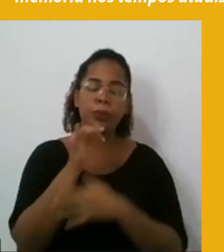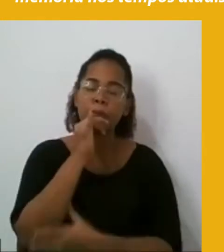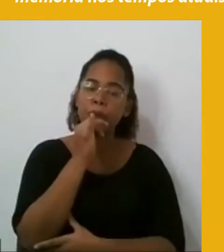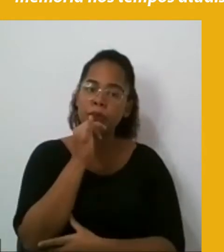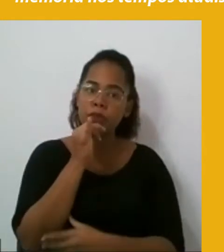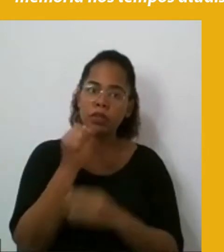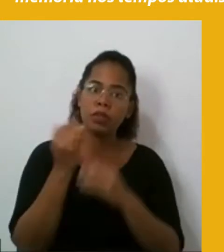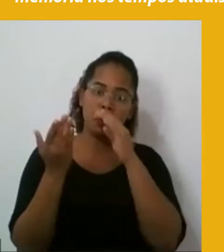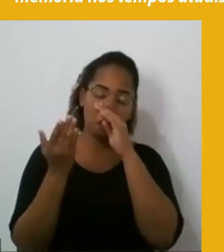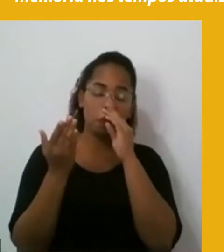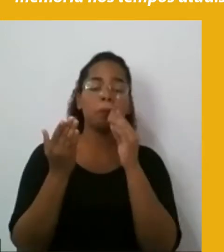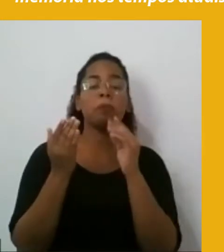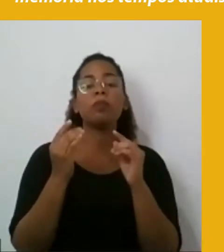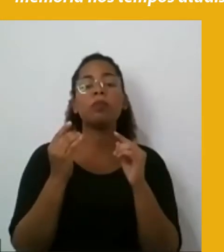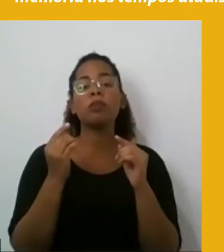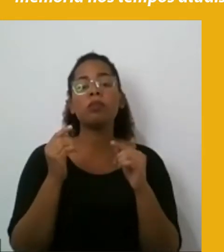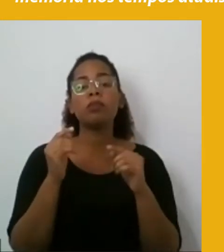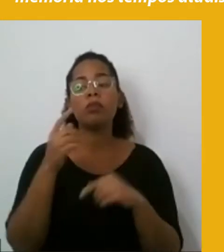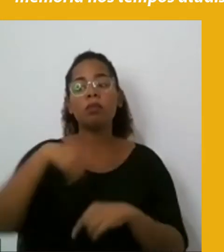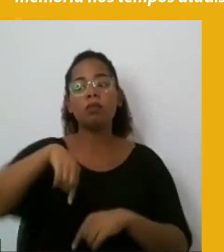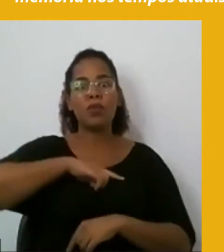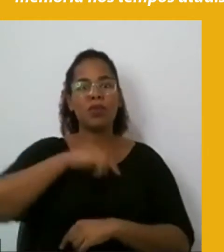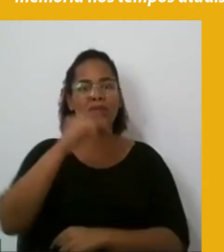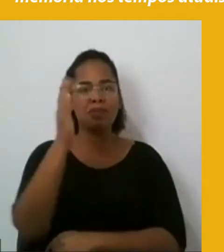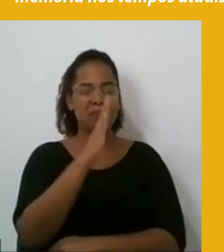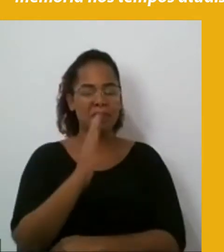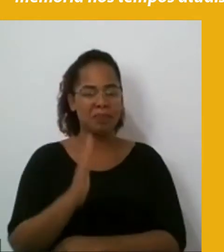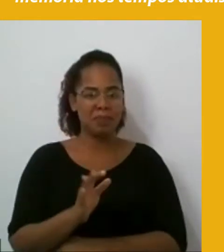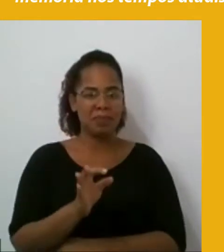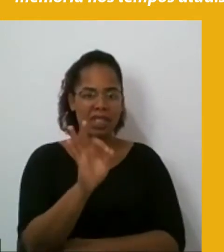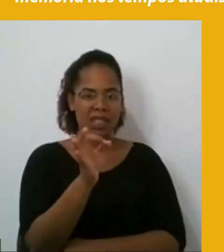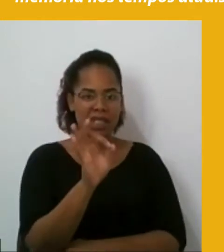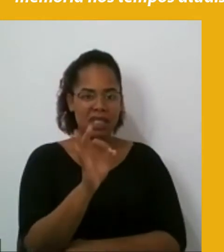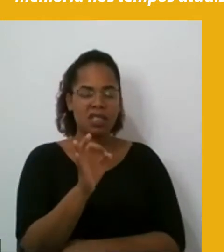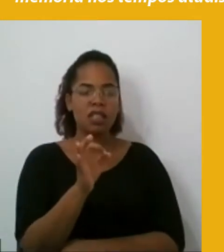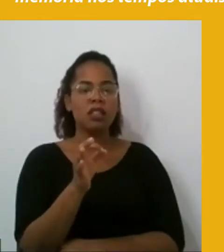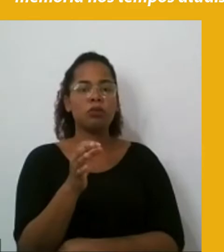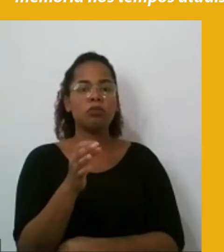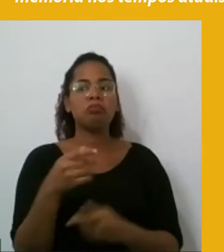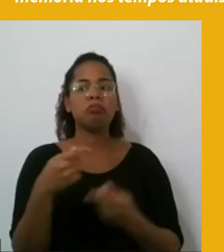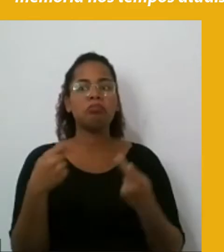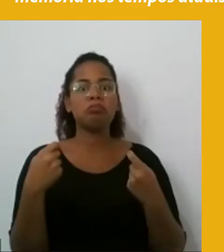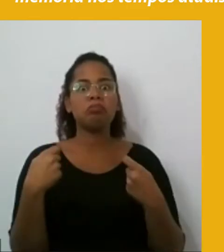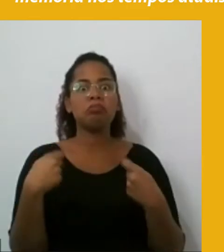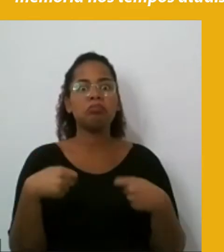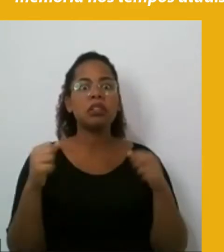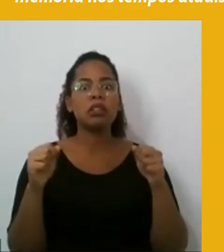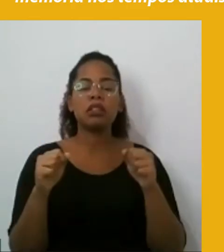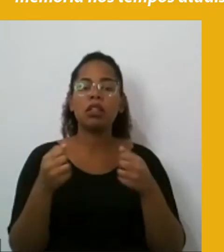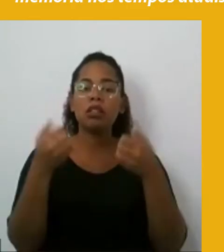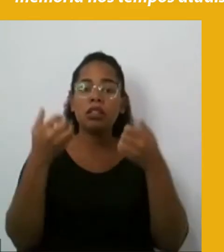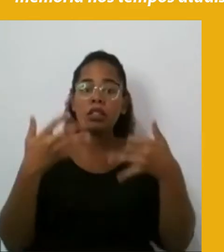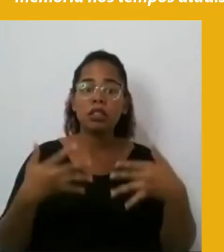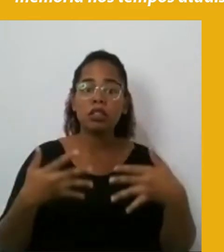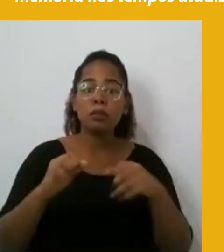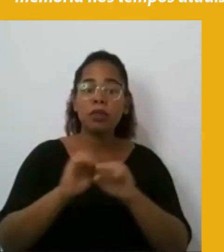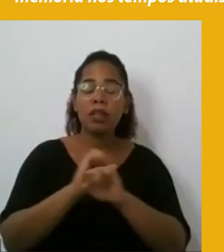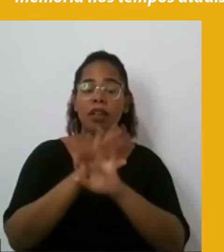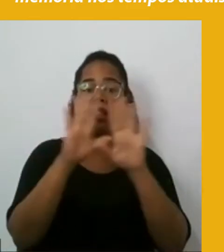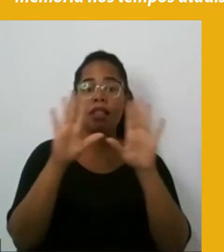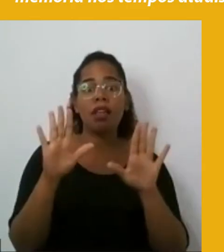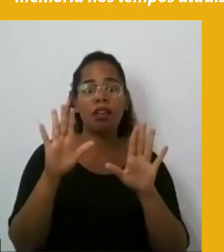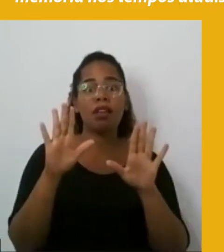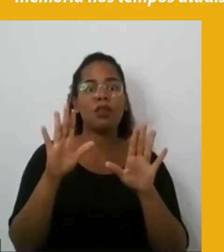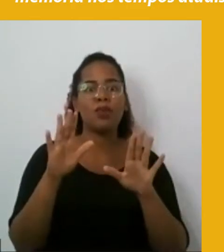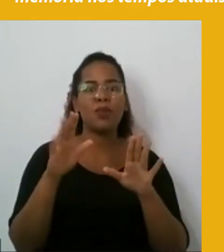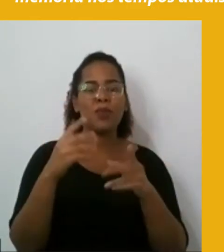brasileiros? O que que é? Isso tem que estar mais claro, porque o povo brasileiro, na verdade, não consegue funcionar como coletivo. Está todo